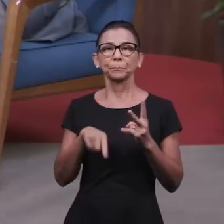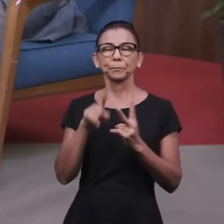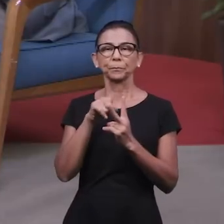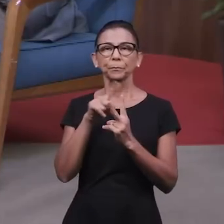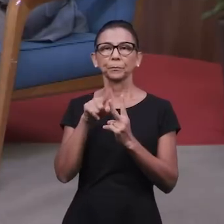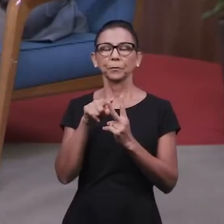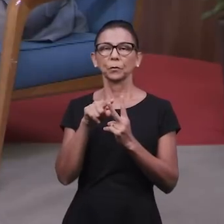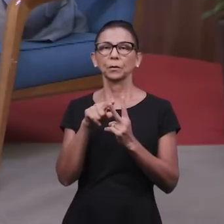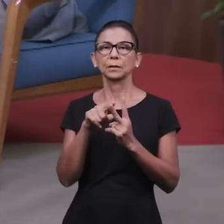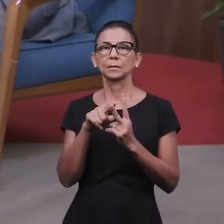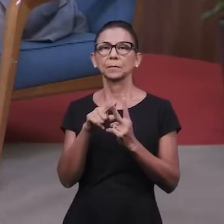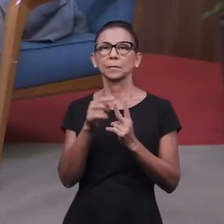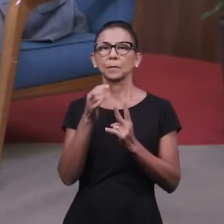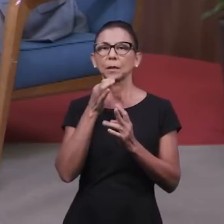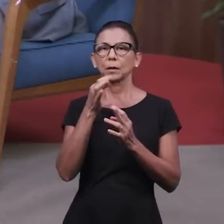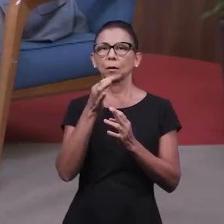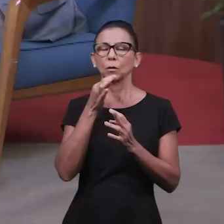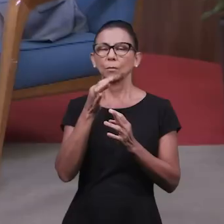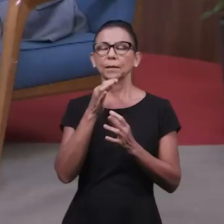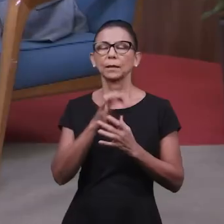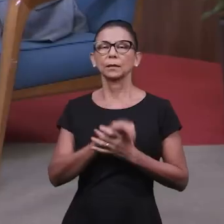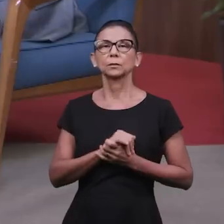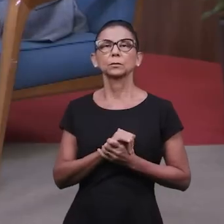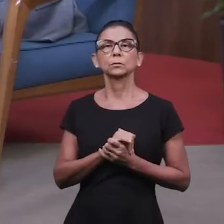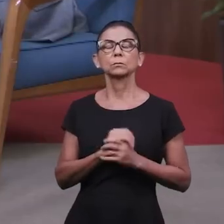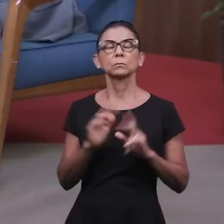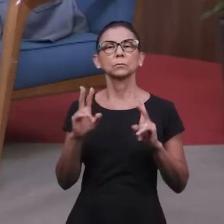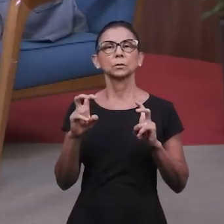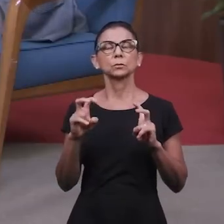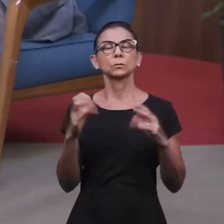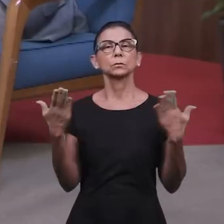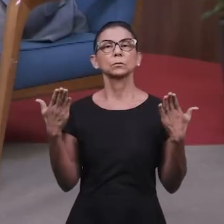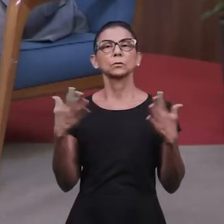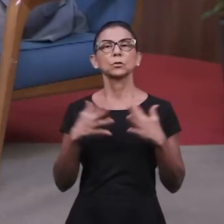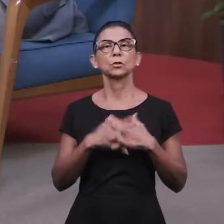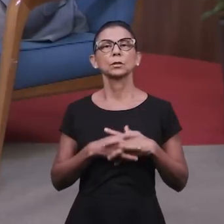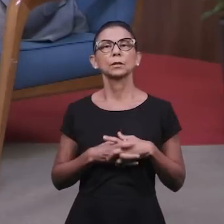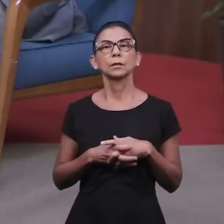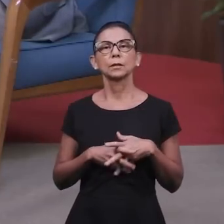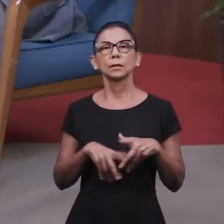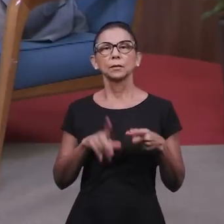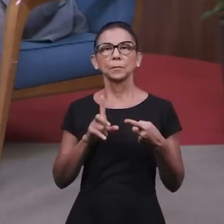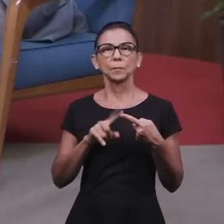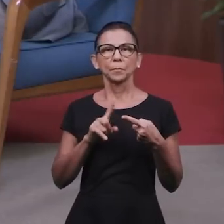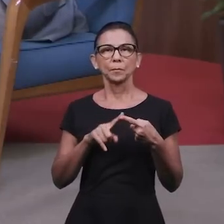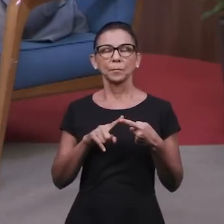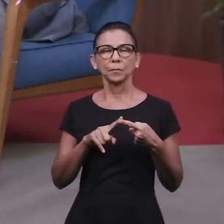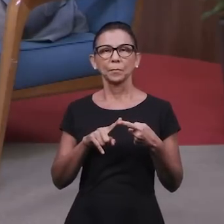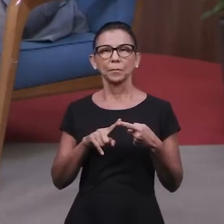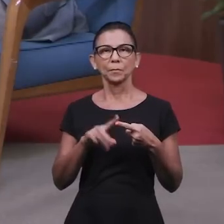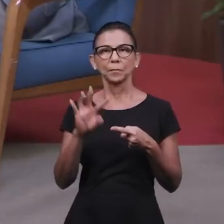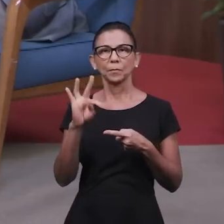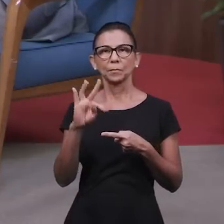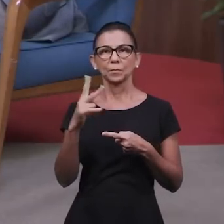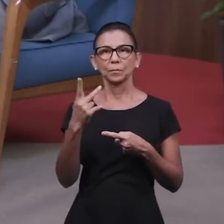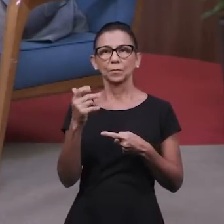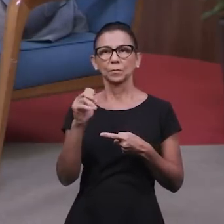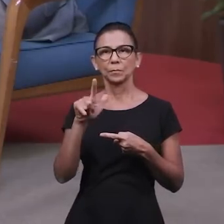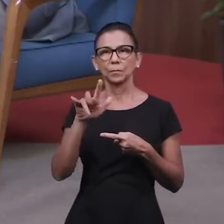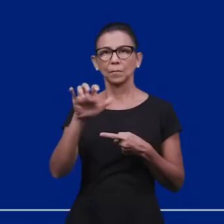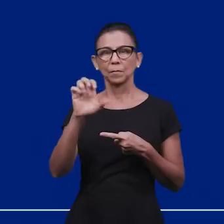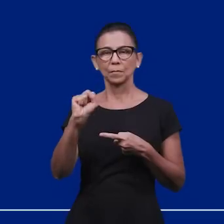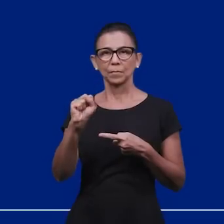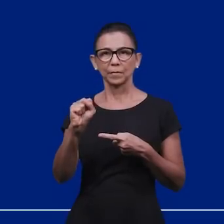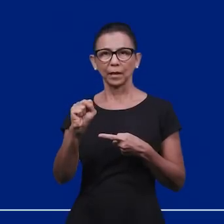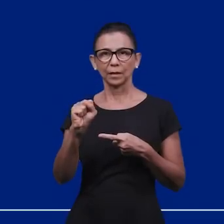esses comentários que foram feitos sobre o assunto que nós já abordamos aqui no quadro de hoje. O primeiro comentário vem de Thales